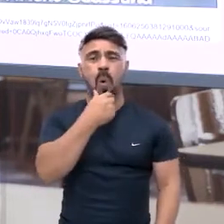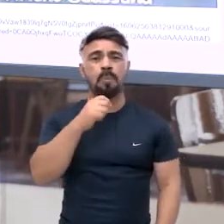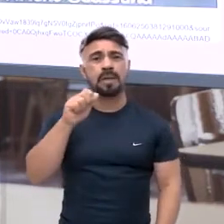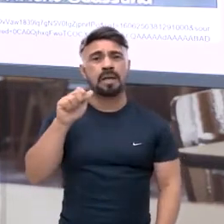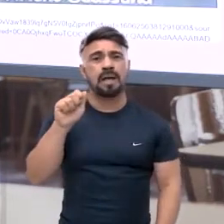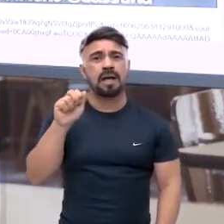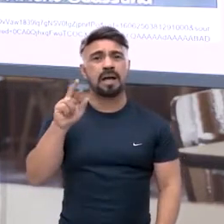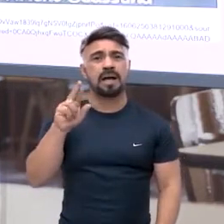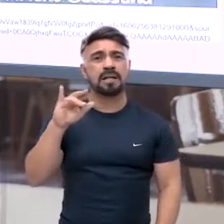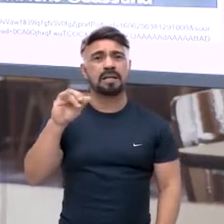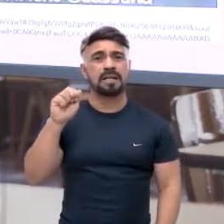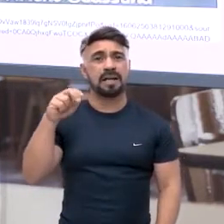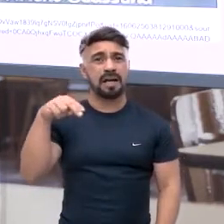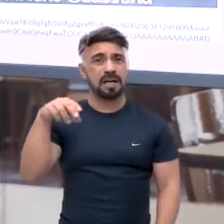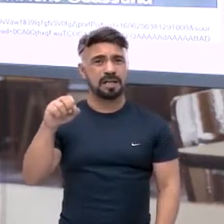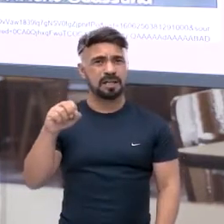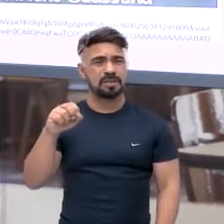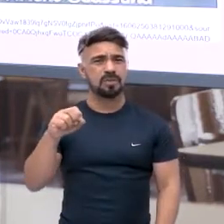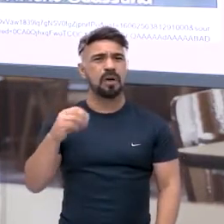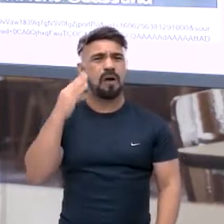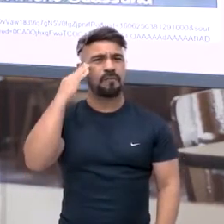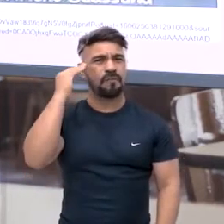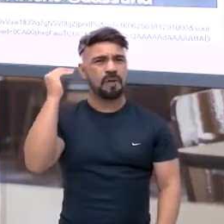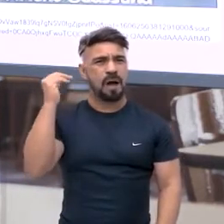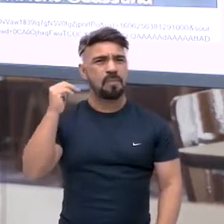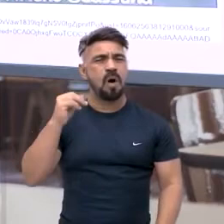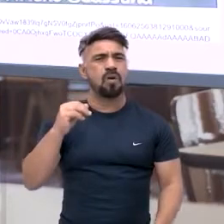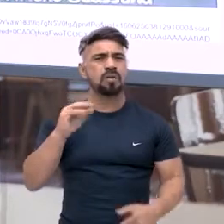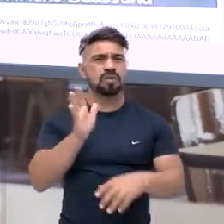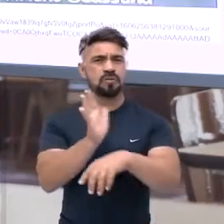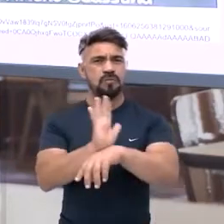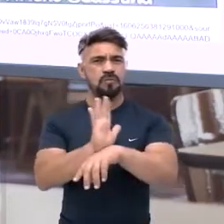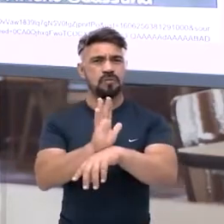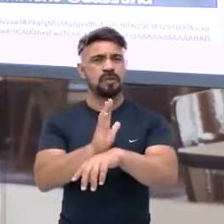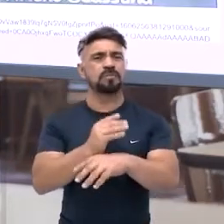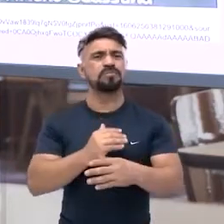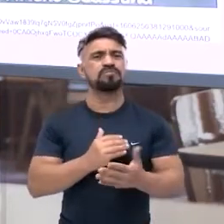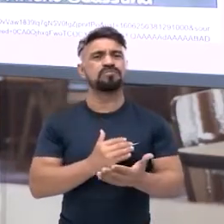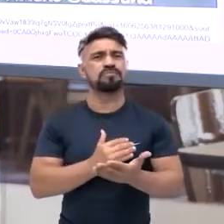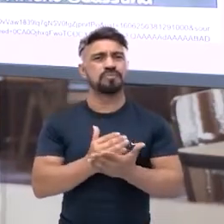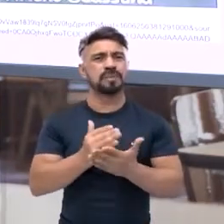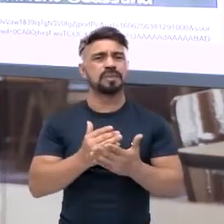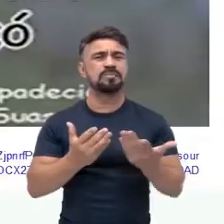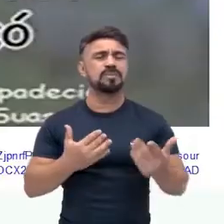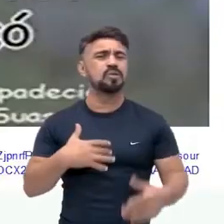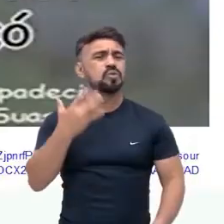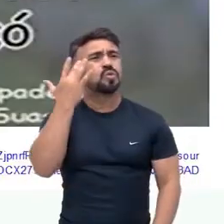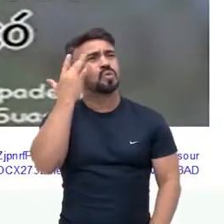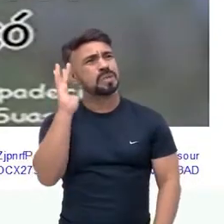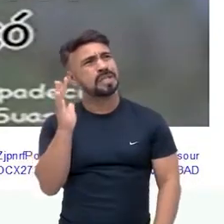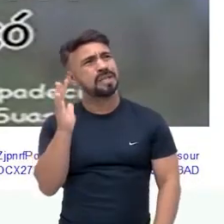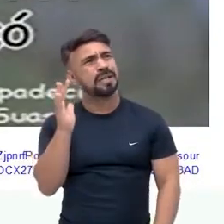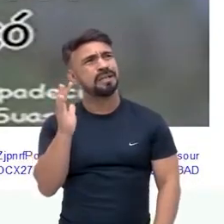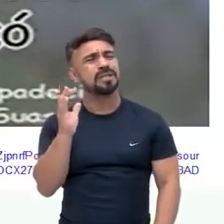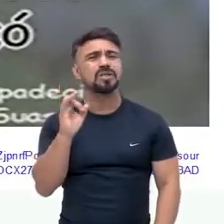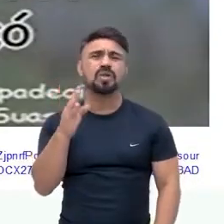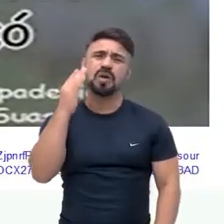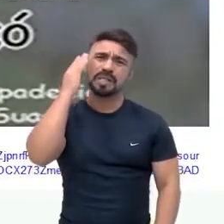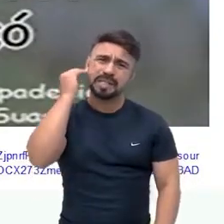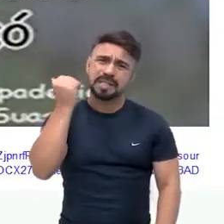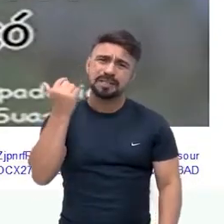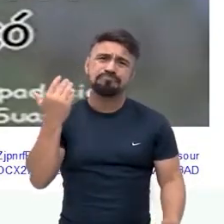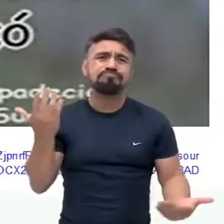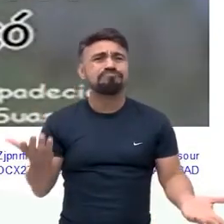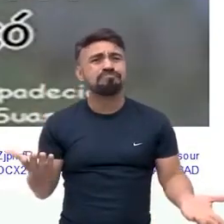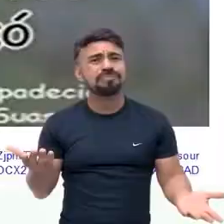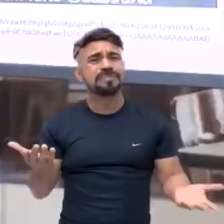Ariano Suassuna, que é o Alto da Compadecida. E nós começamos assim, não sei, só